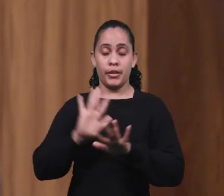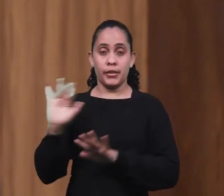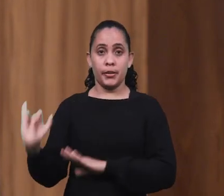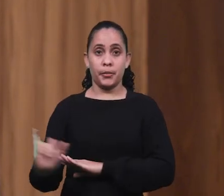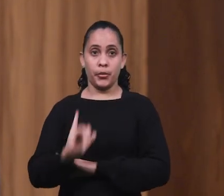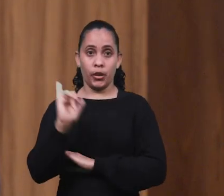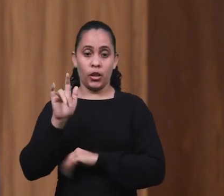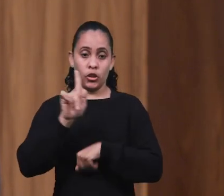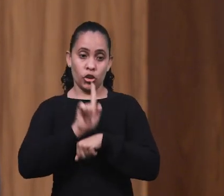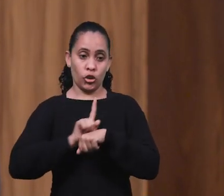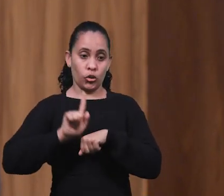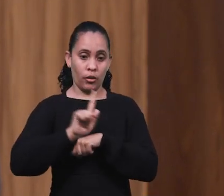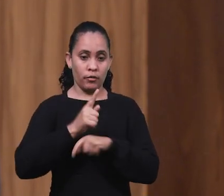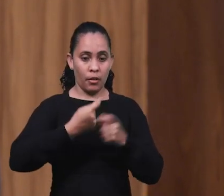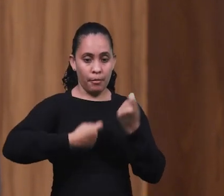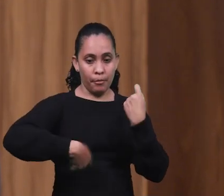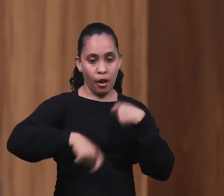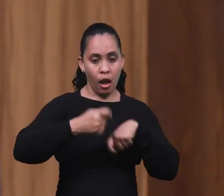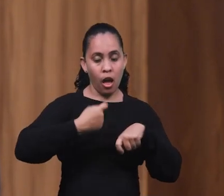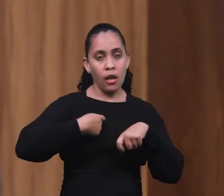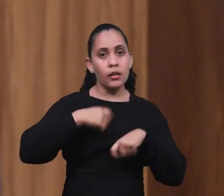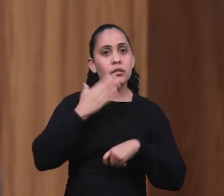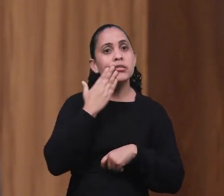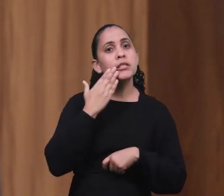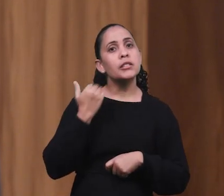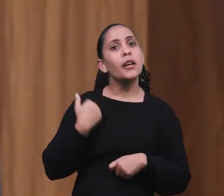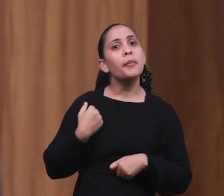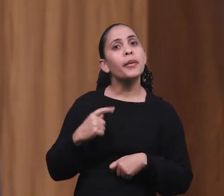o gestor de um negócio saber que